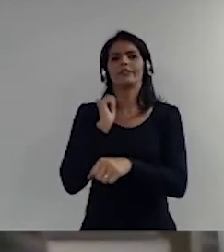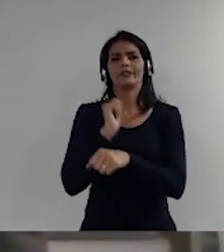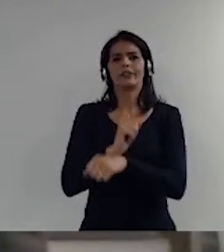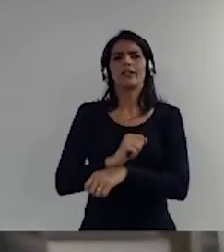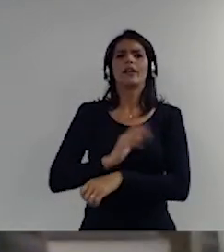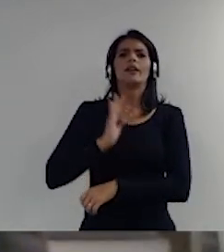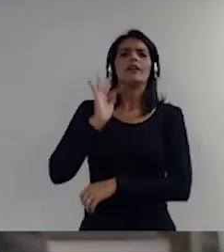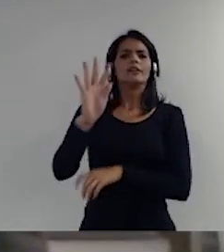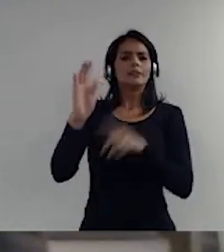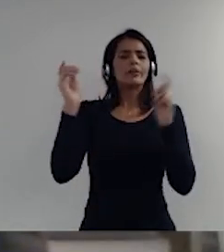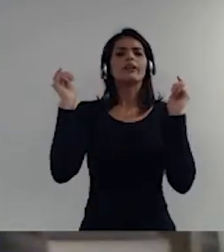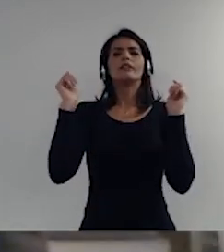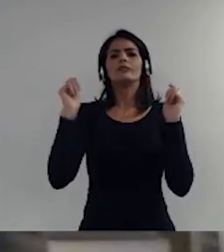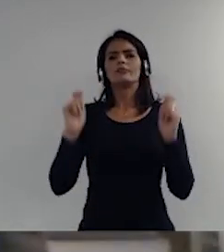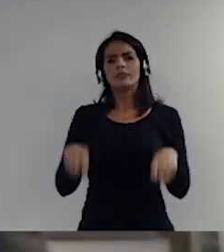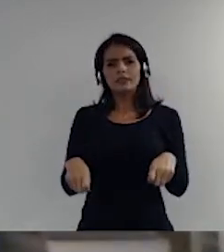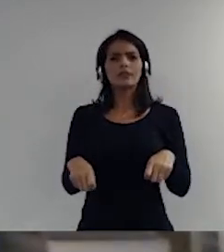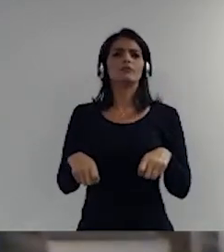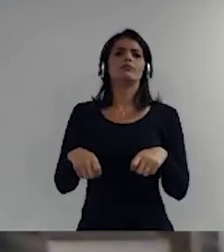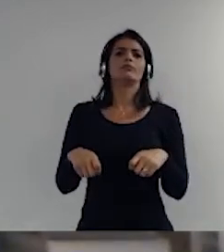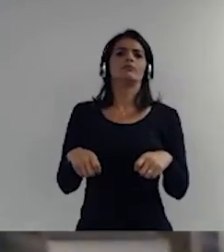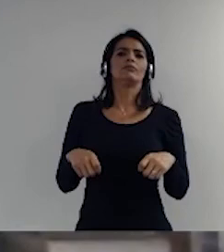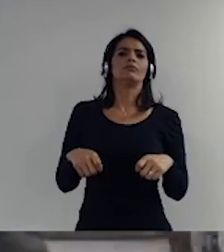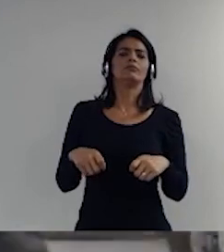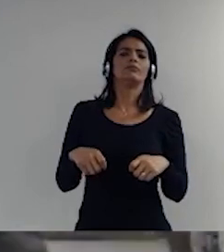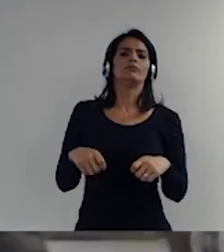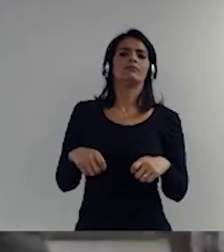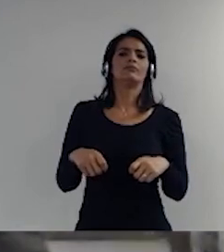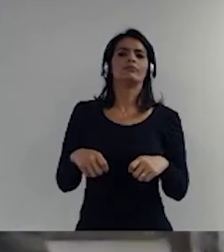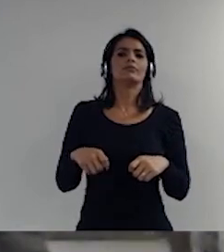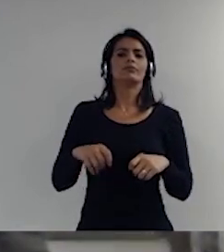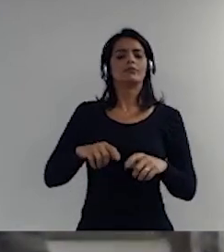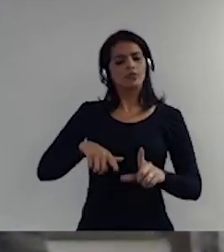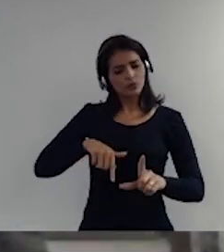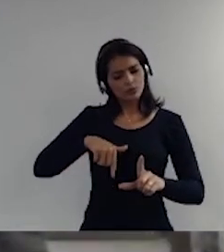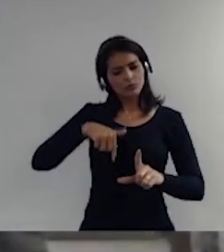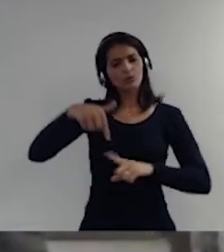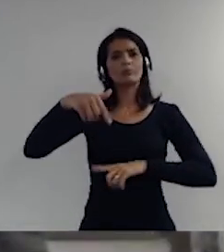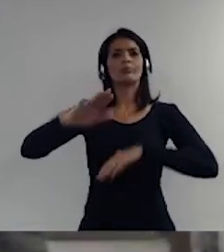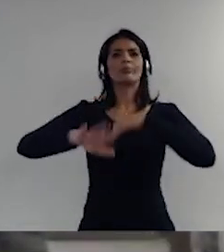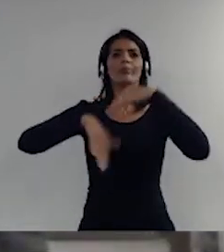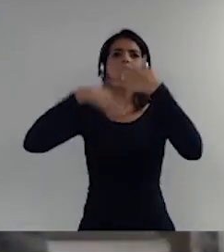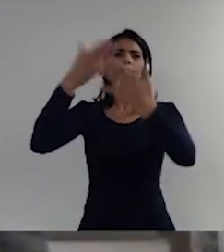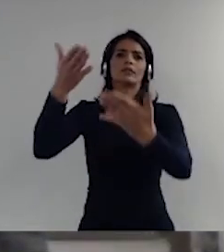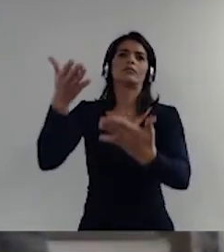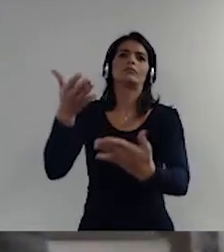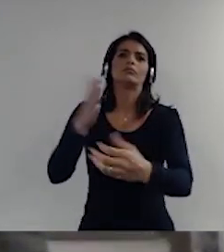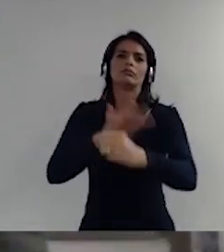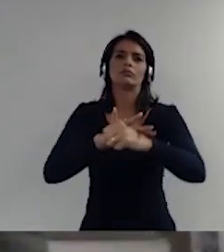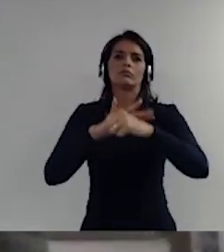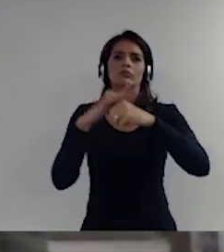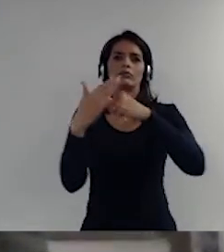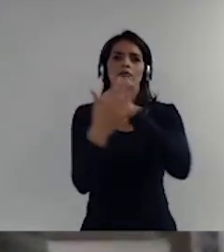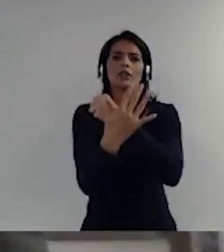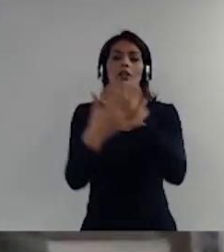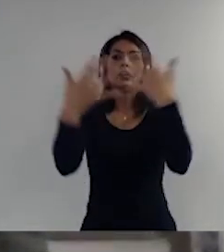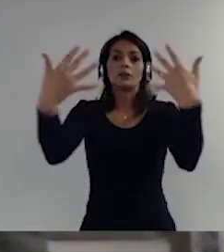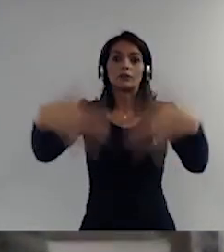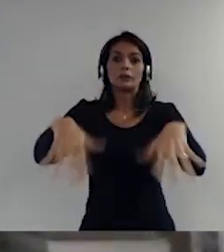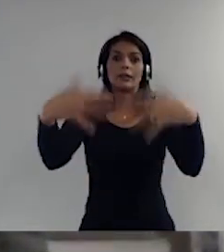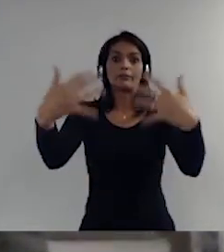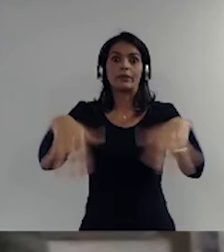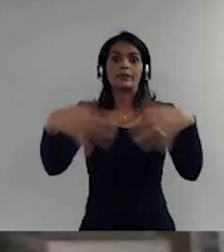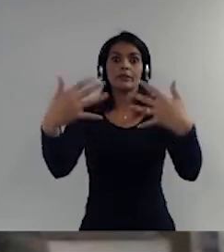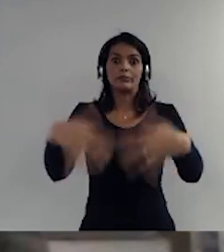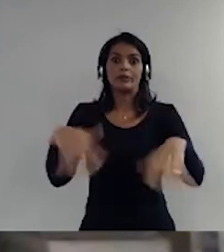que permitem esta superação, em grande parte, do aspecto dramático